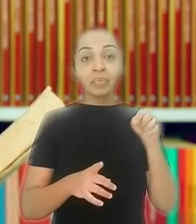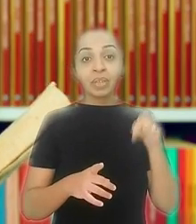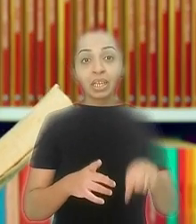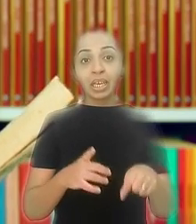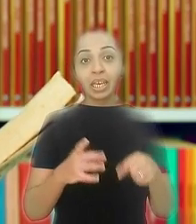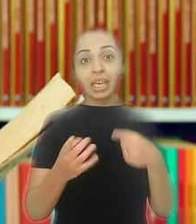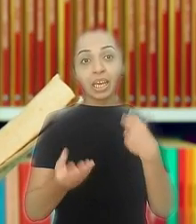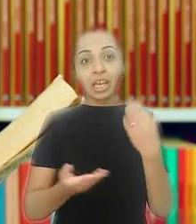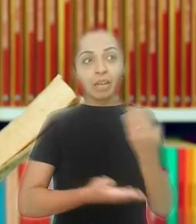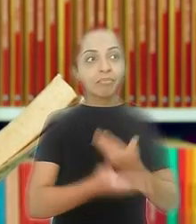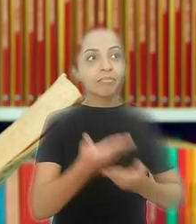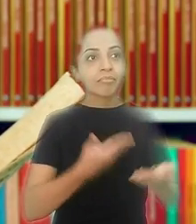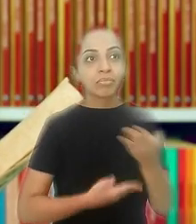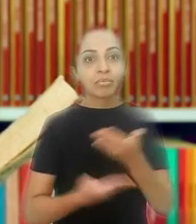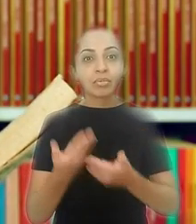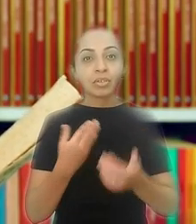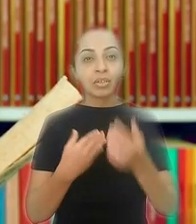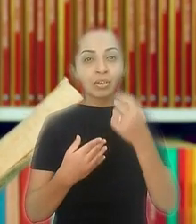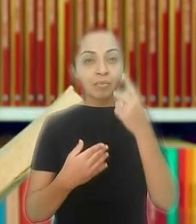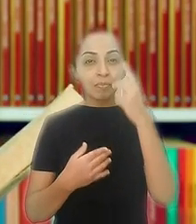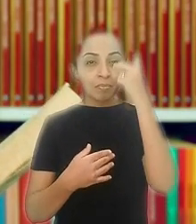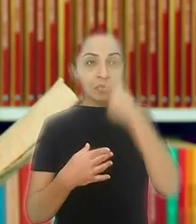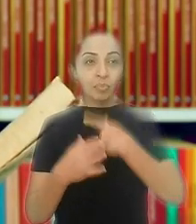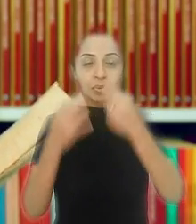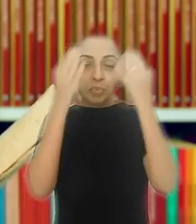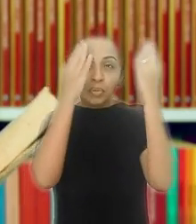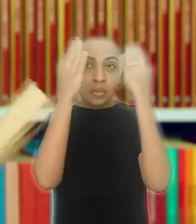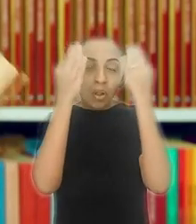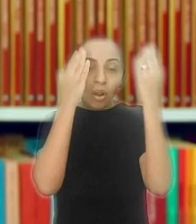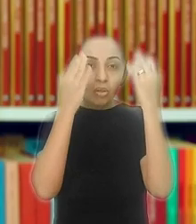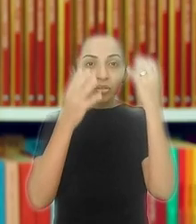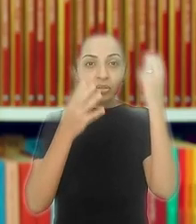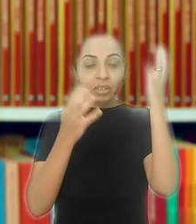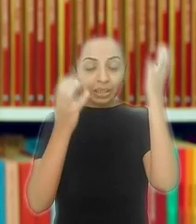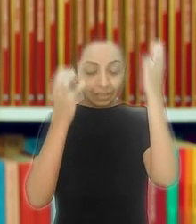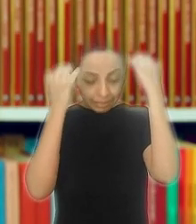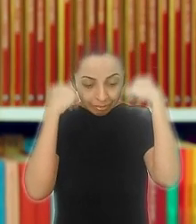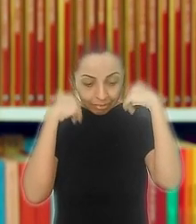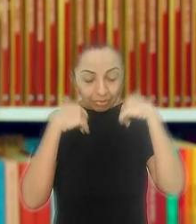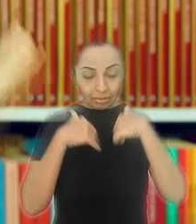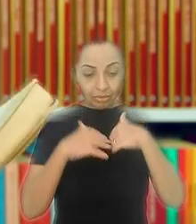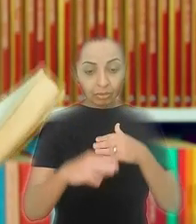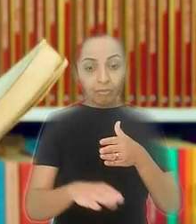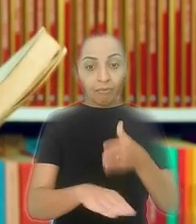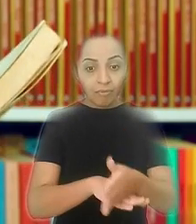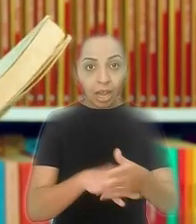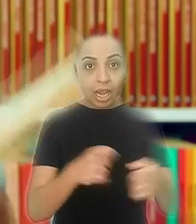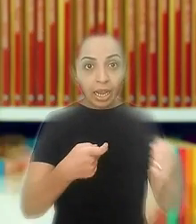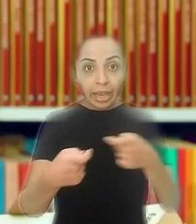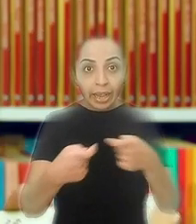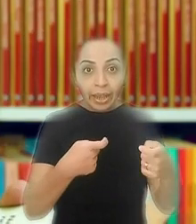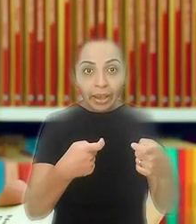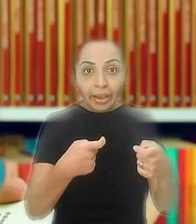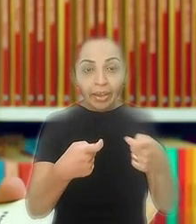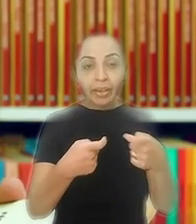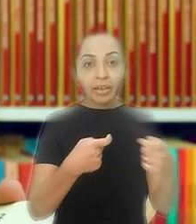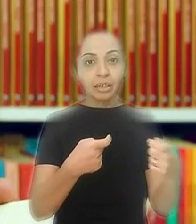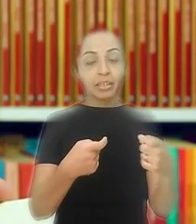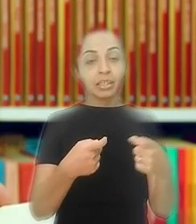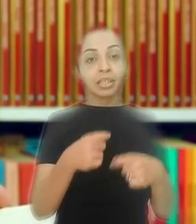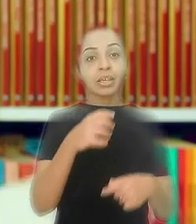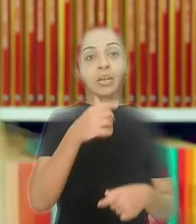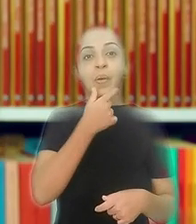buscando as implicações psicológicas diante de uma guerra aqui nós temos um